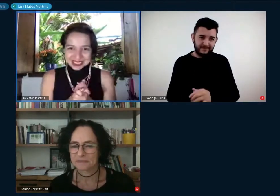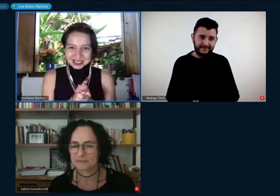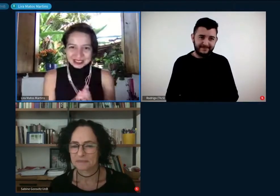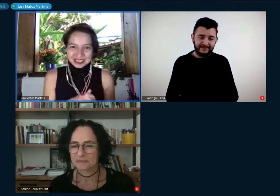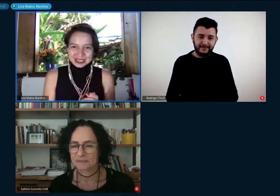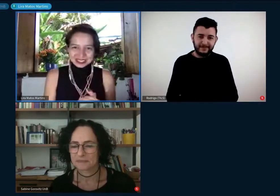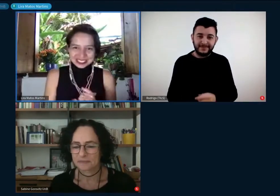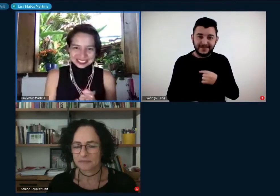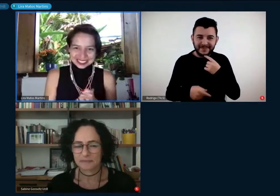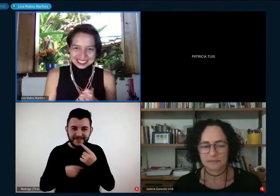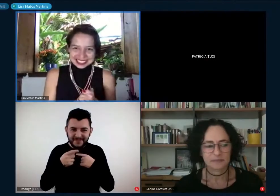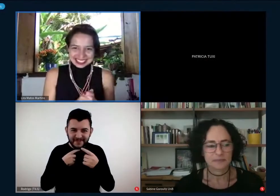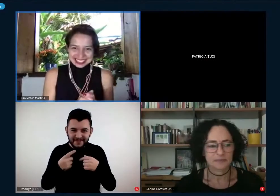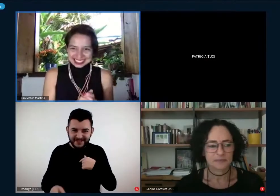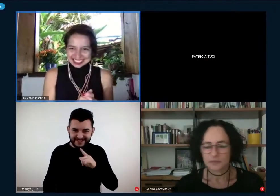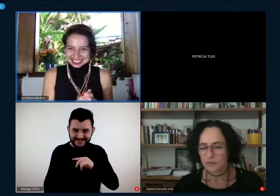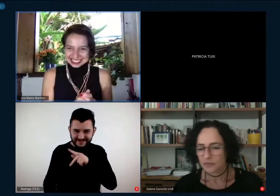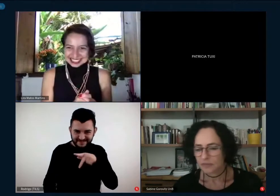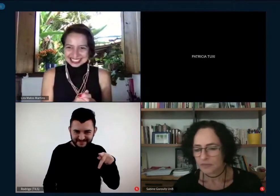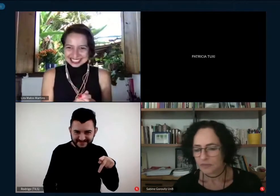Mais alguma dúvida, professora?